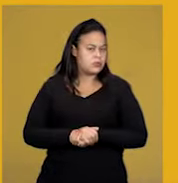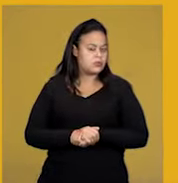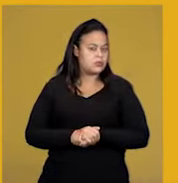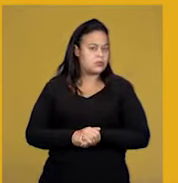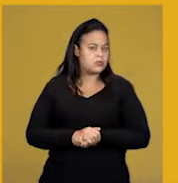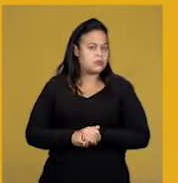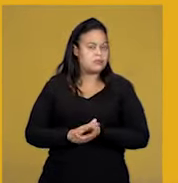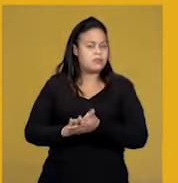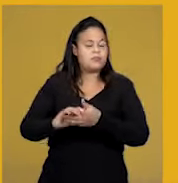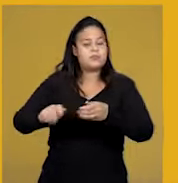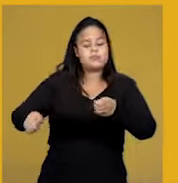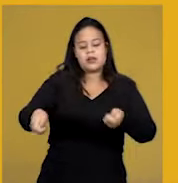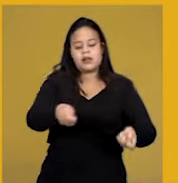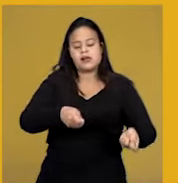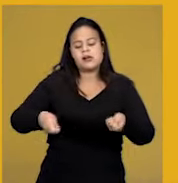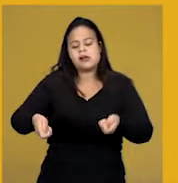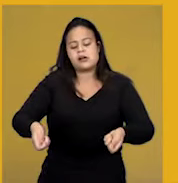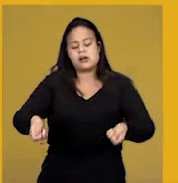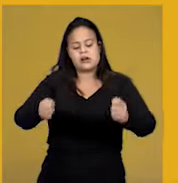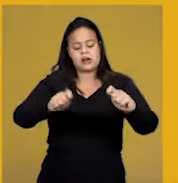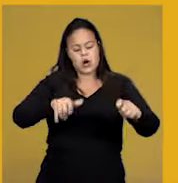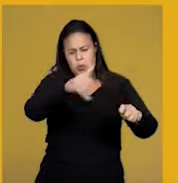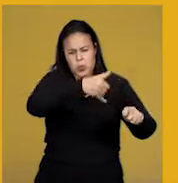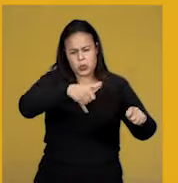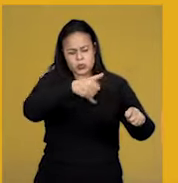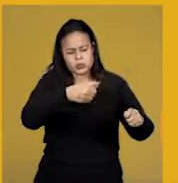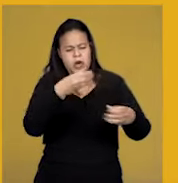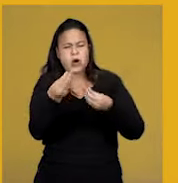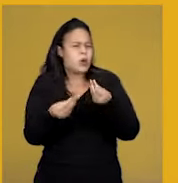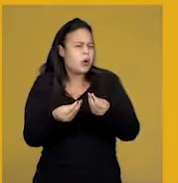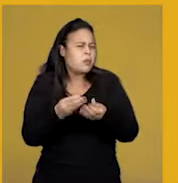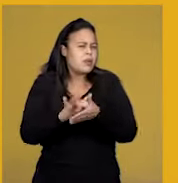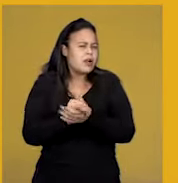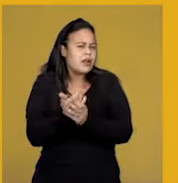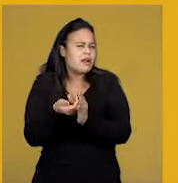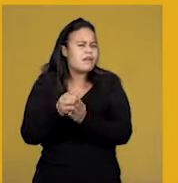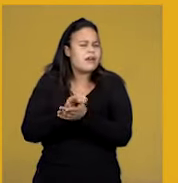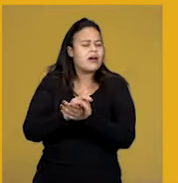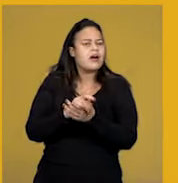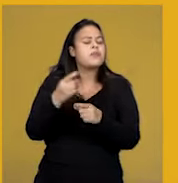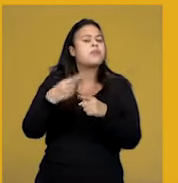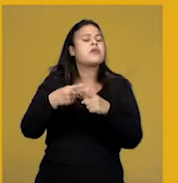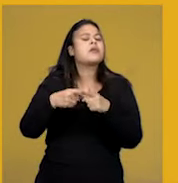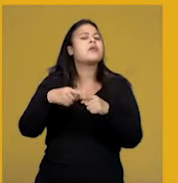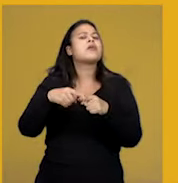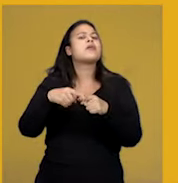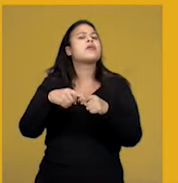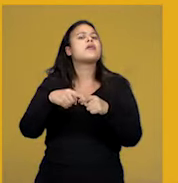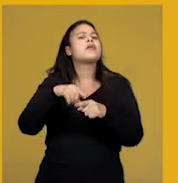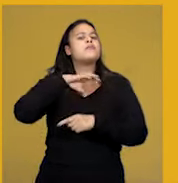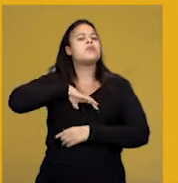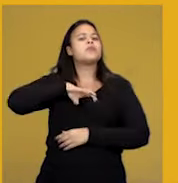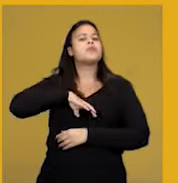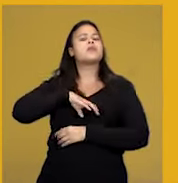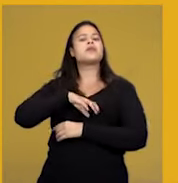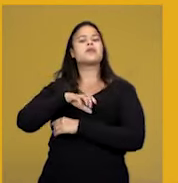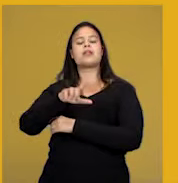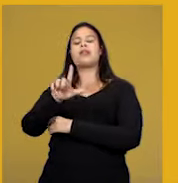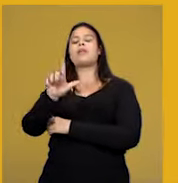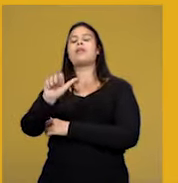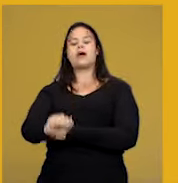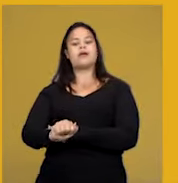para limpá-la? Por que está limpá-la? Porque já tem a panela lá, limpá-la.